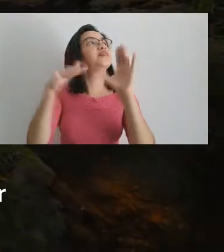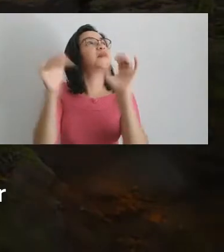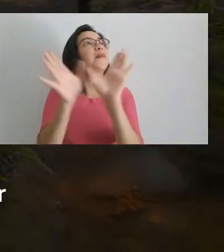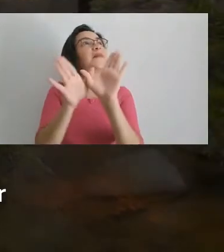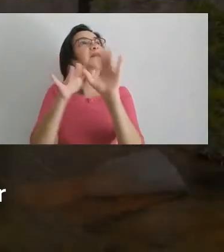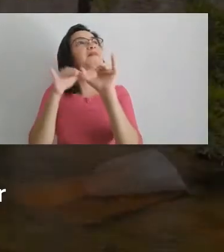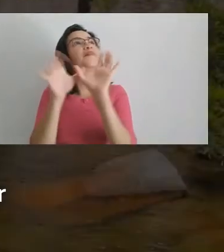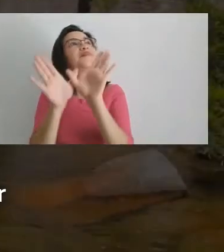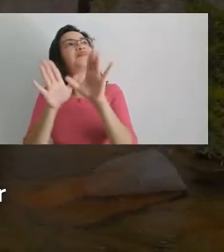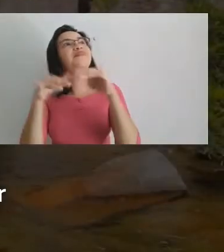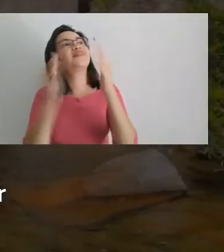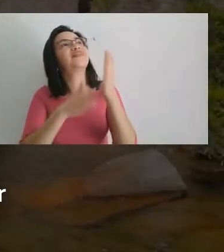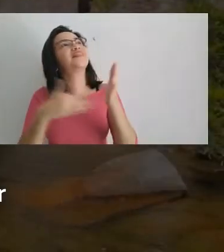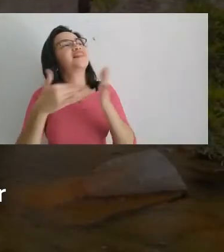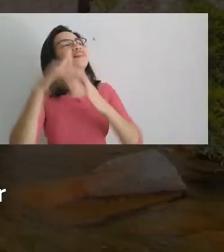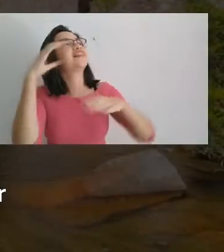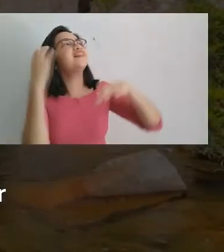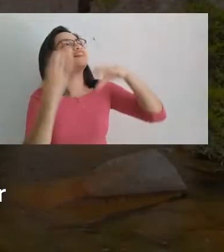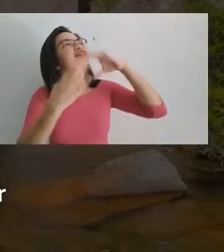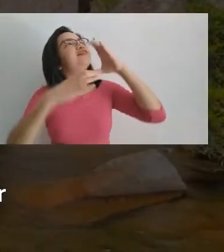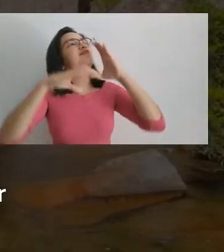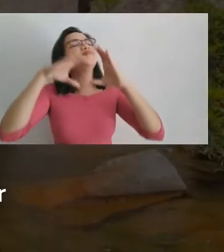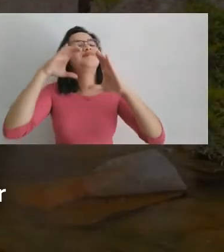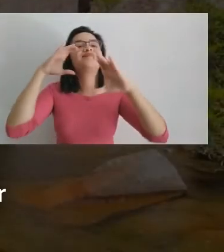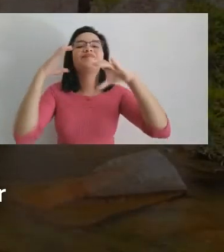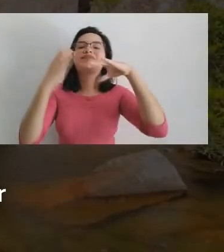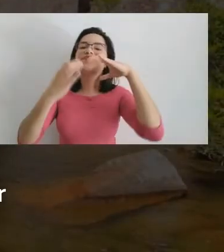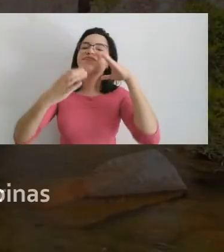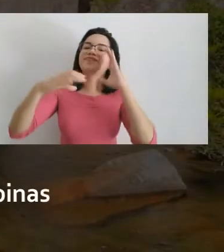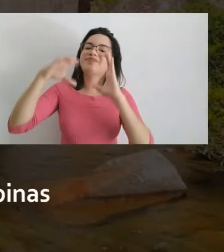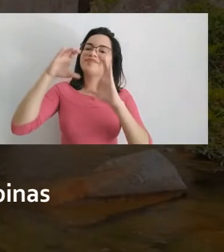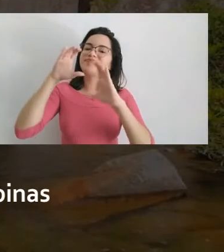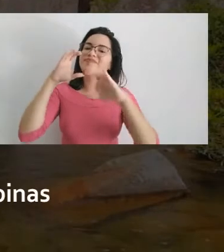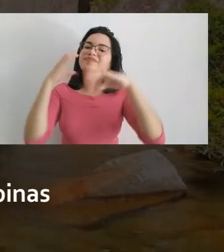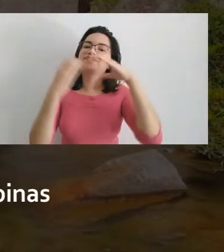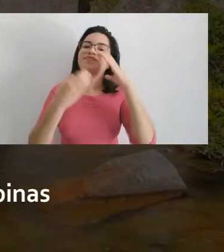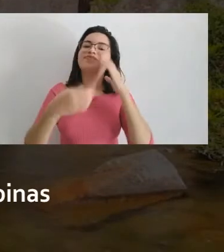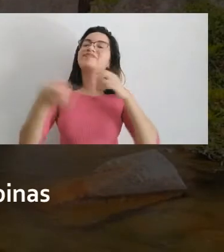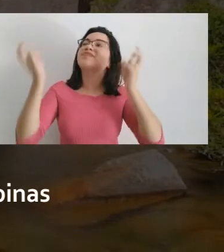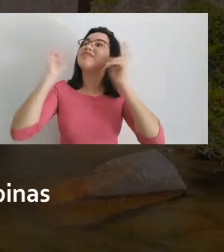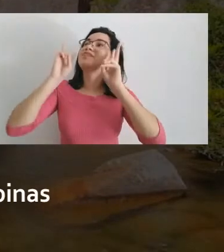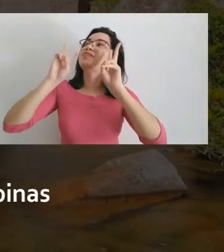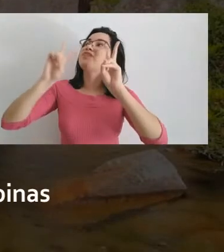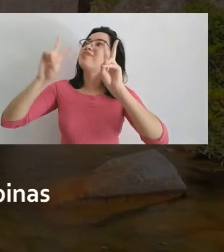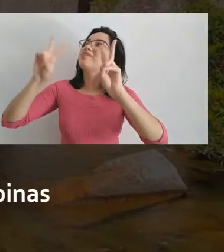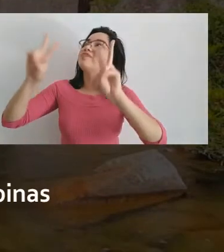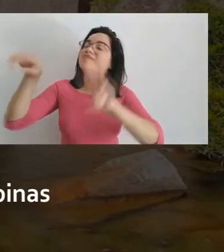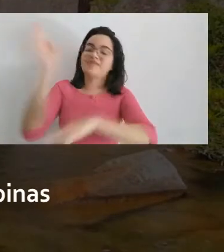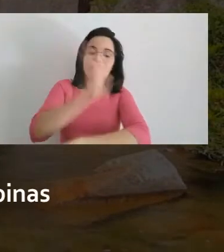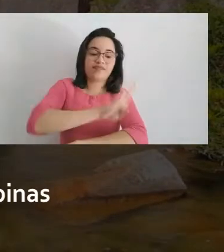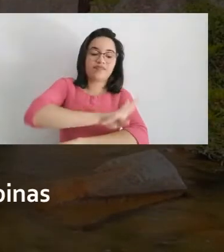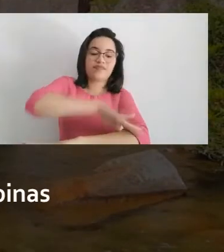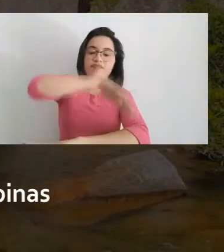as aves todas a cantar, olhando os